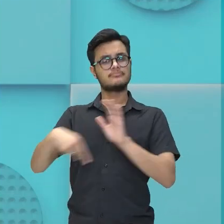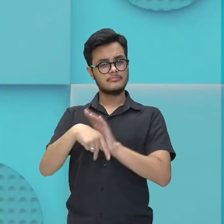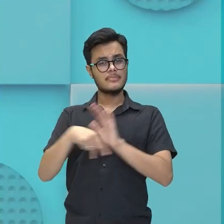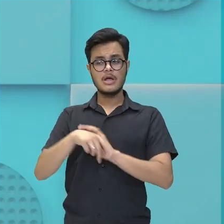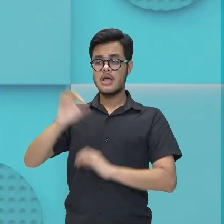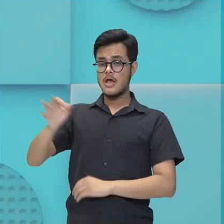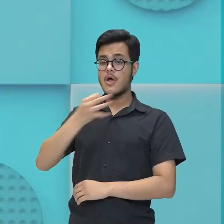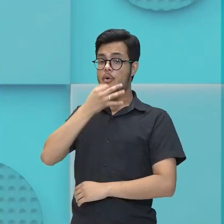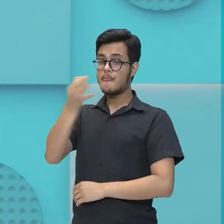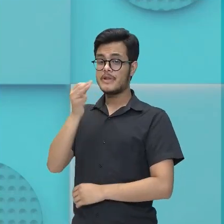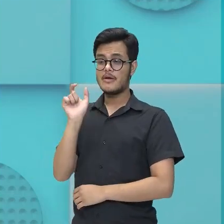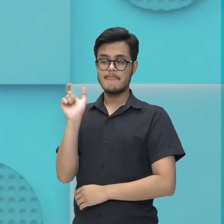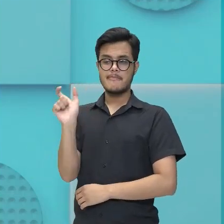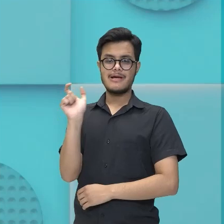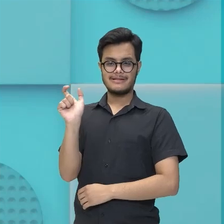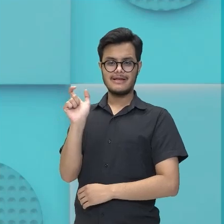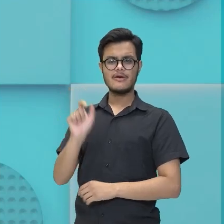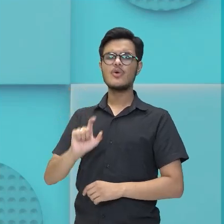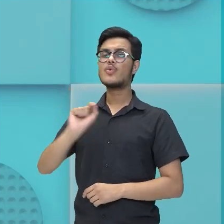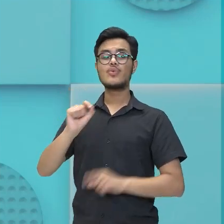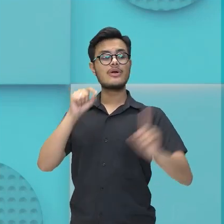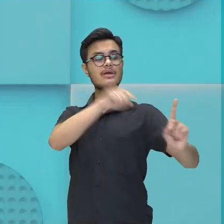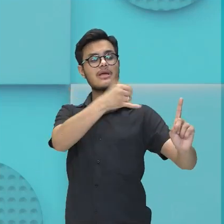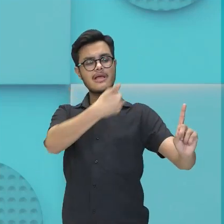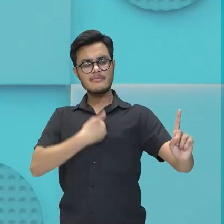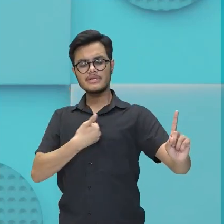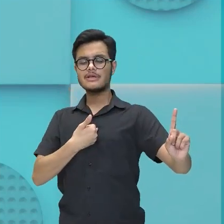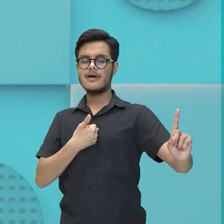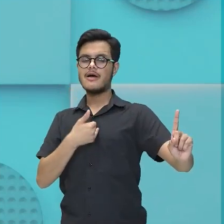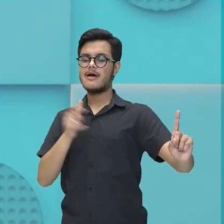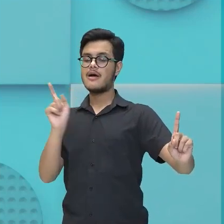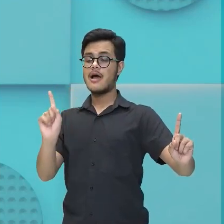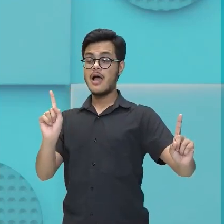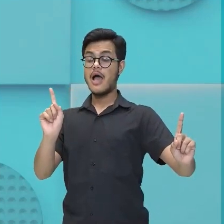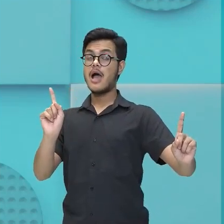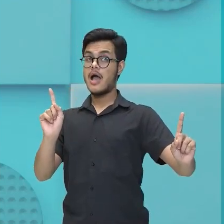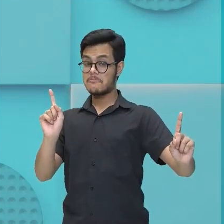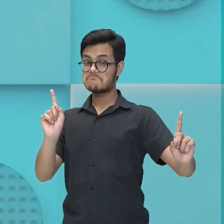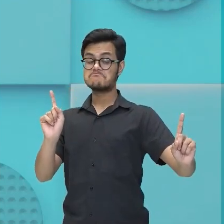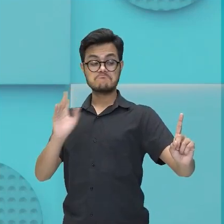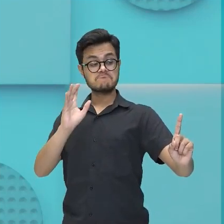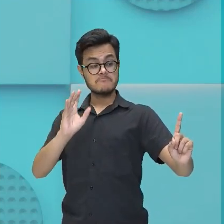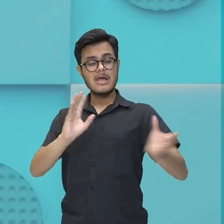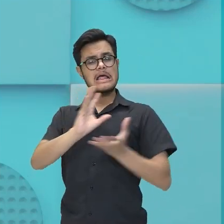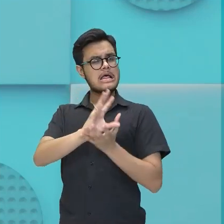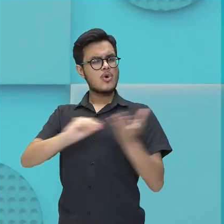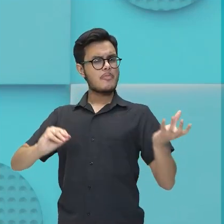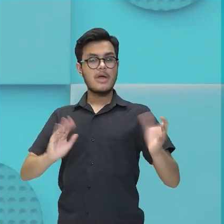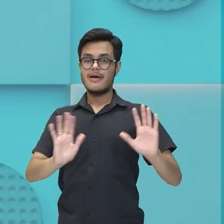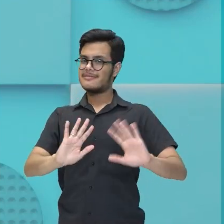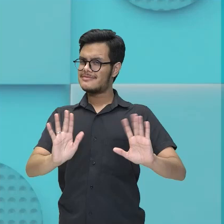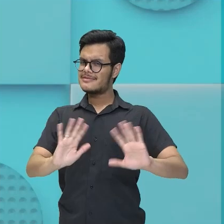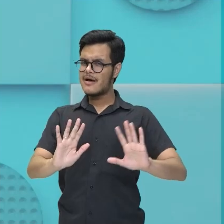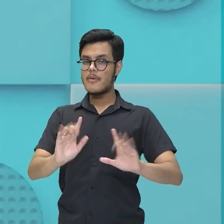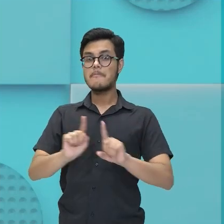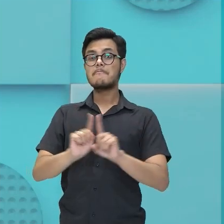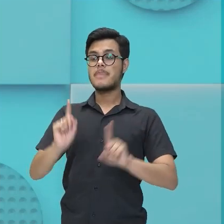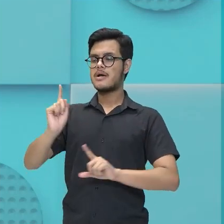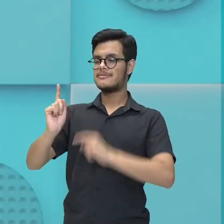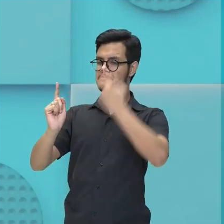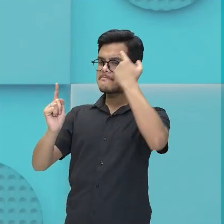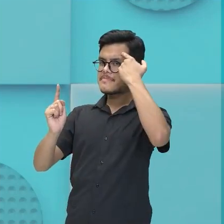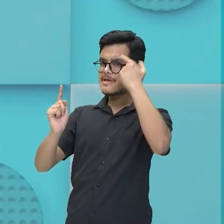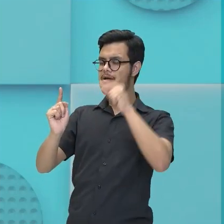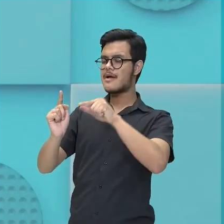com as palavras dele, o que a outra pessoa disse. Ele não transcreve de forma literal, como foi dita pelo entrevistado,